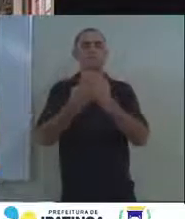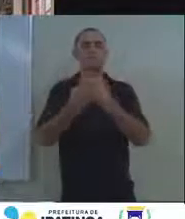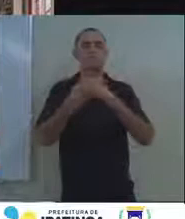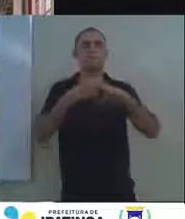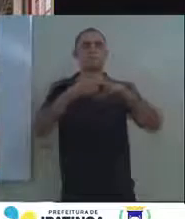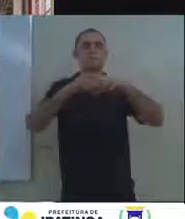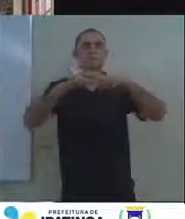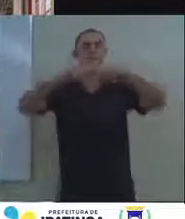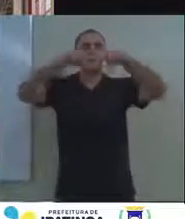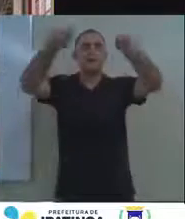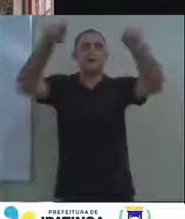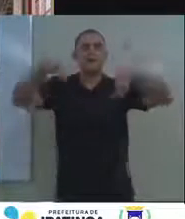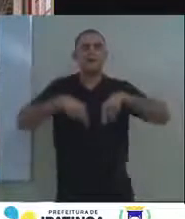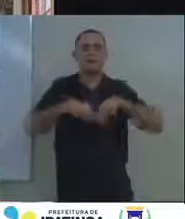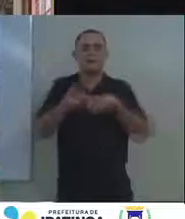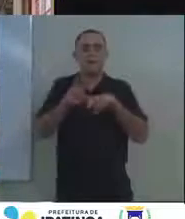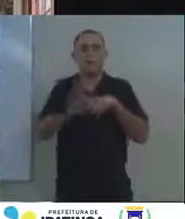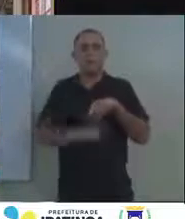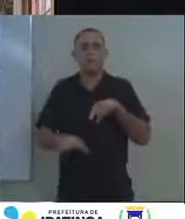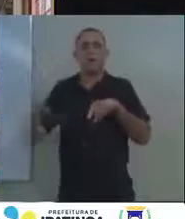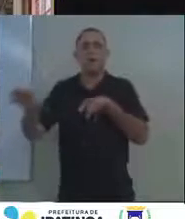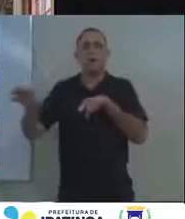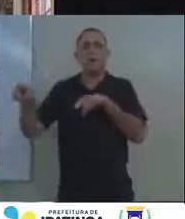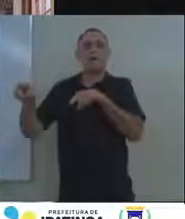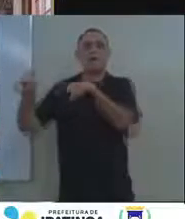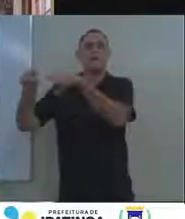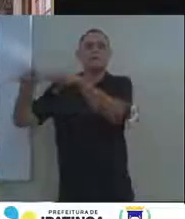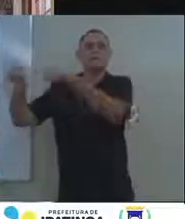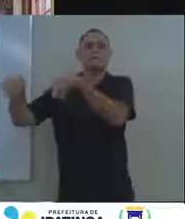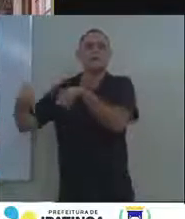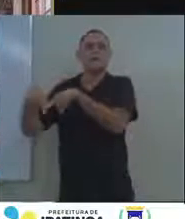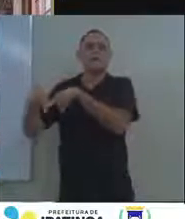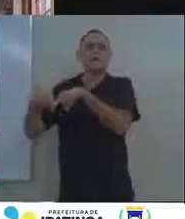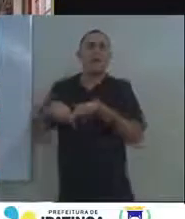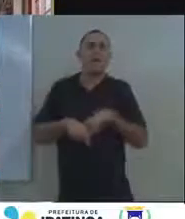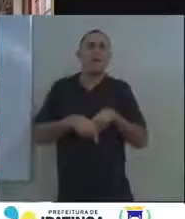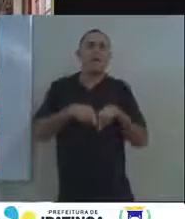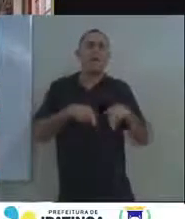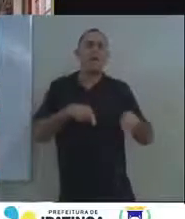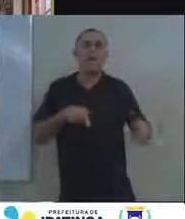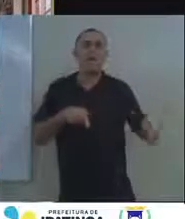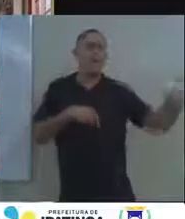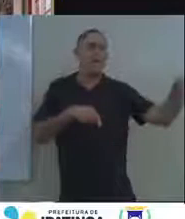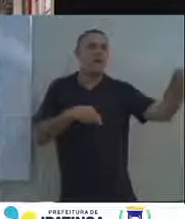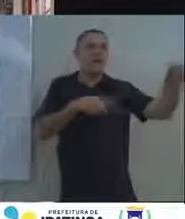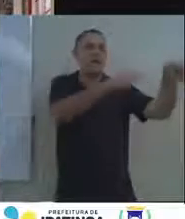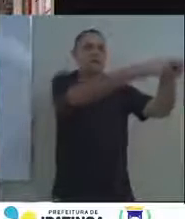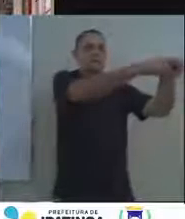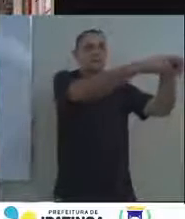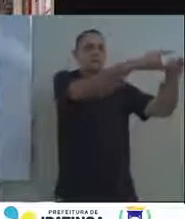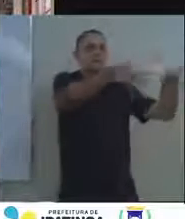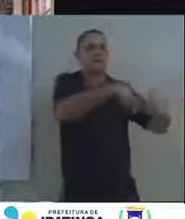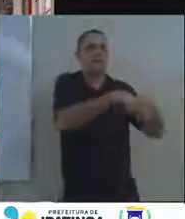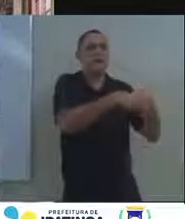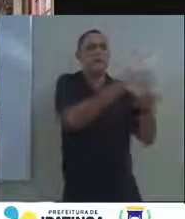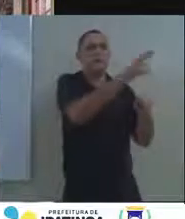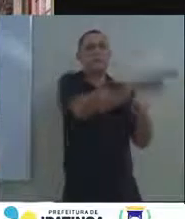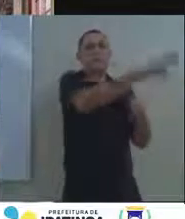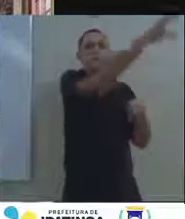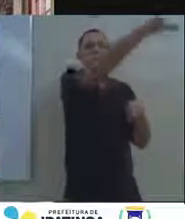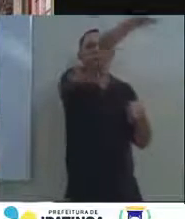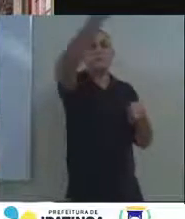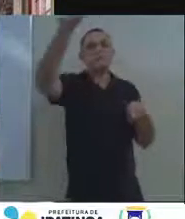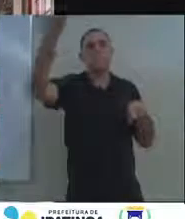aula dispostas. Então, o ruído do ambiente, ele vem todo para a sala de aula. E aí, o que o professor faz?